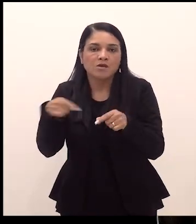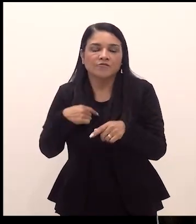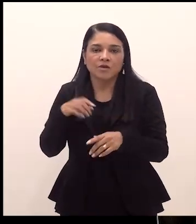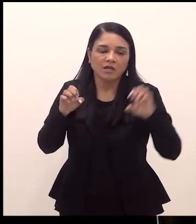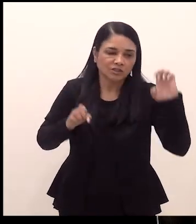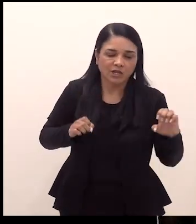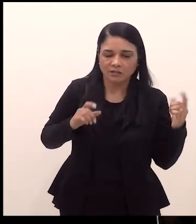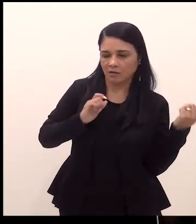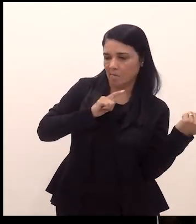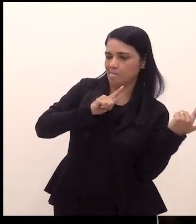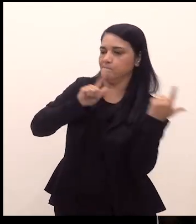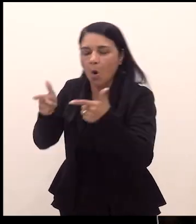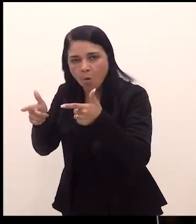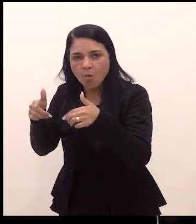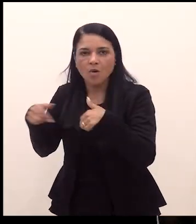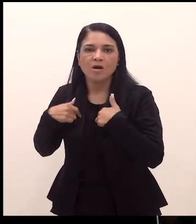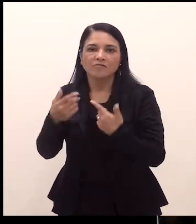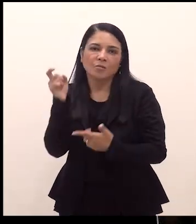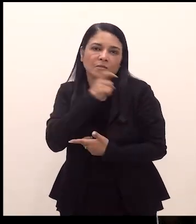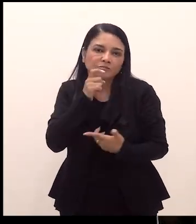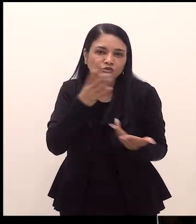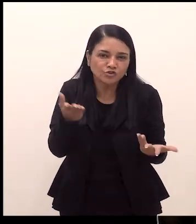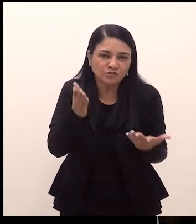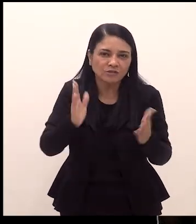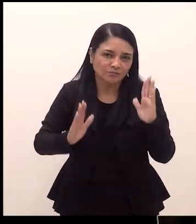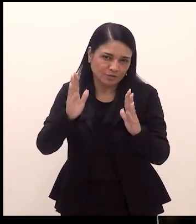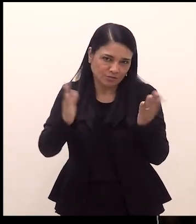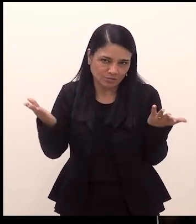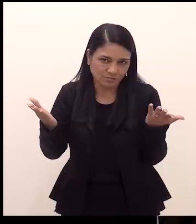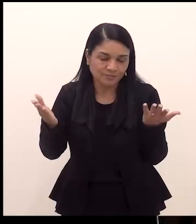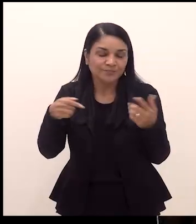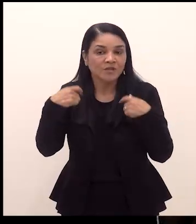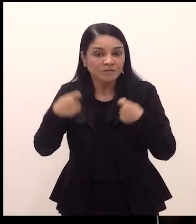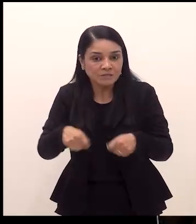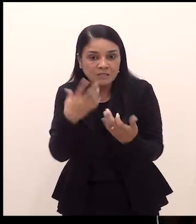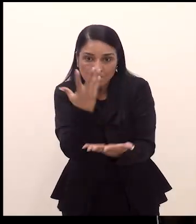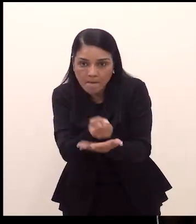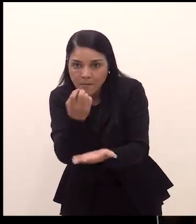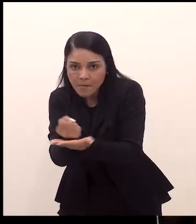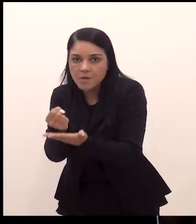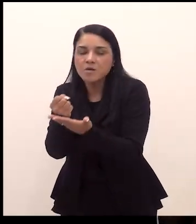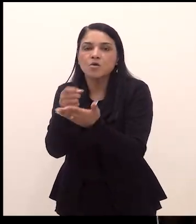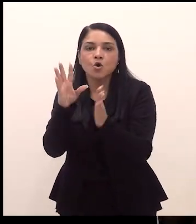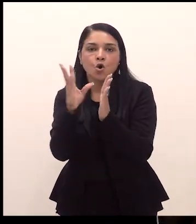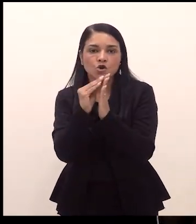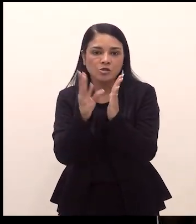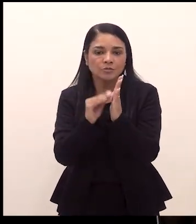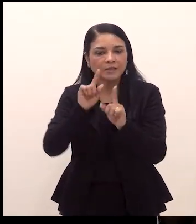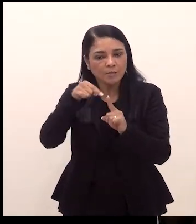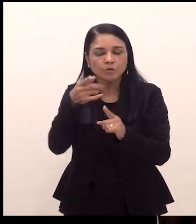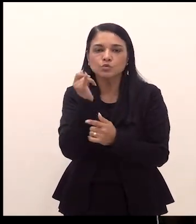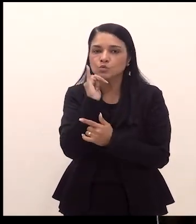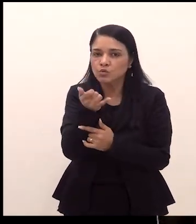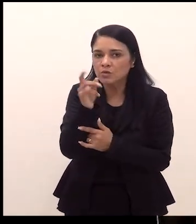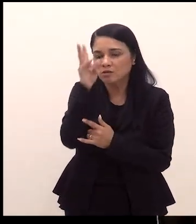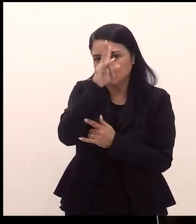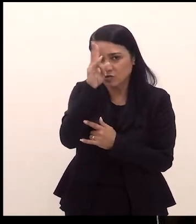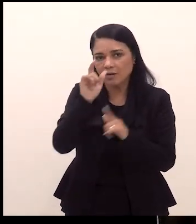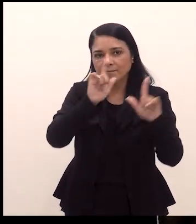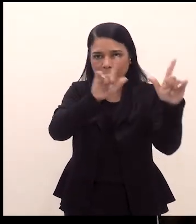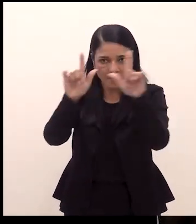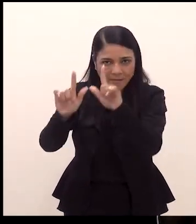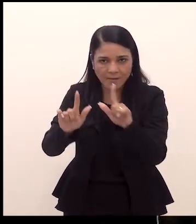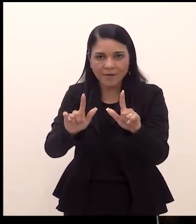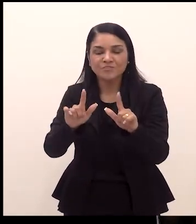controle ou que foi a esquerda que atacou, que foi uma mentira que foi contada na época. E a gente falou, não, a gente precisa preservar esse conteúdo para que a gente possa